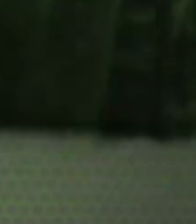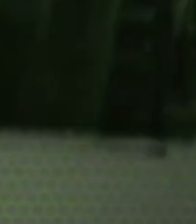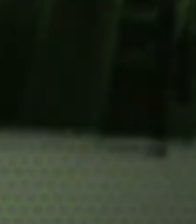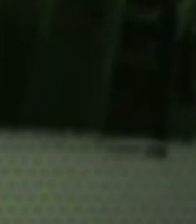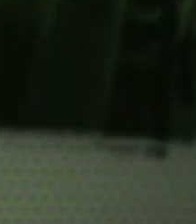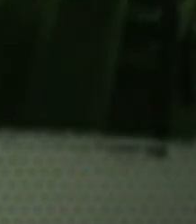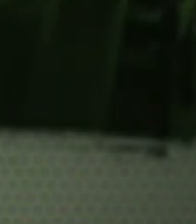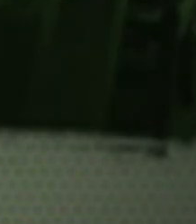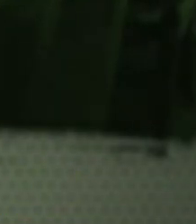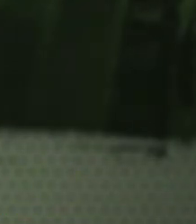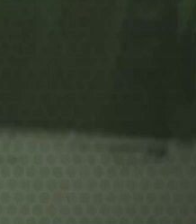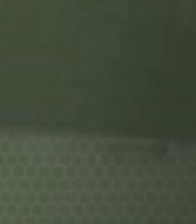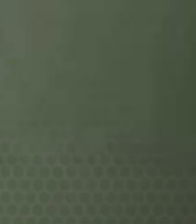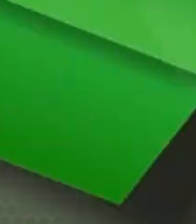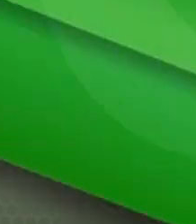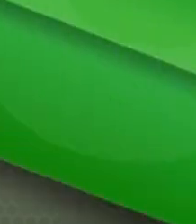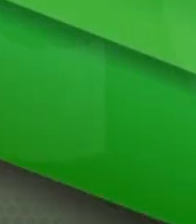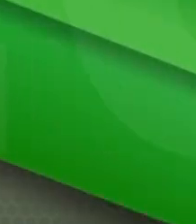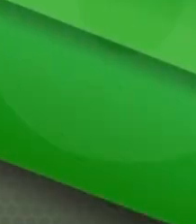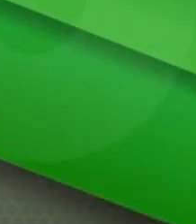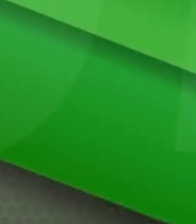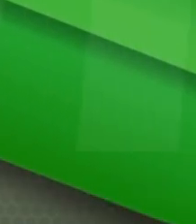E aí